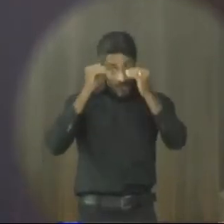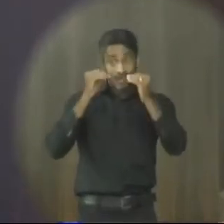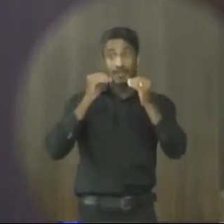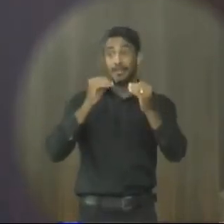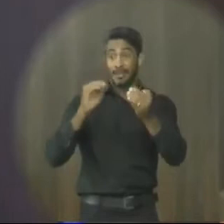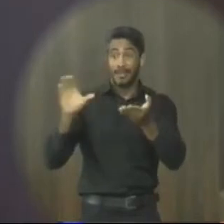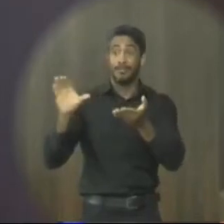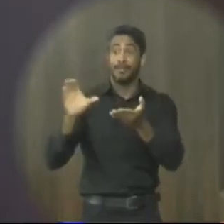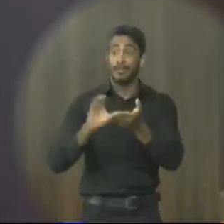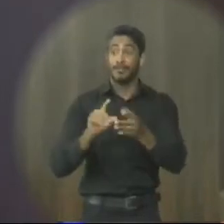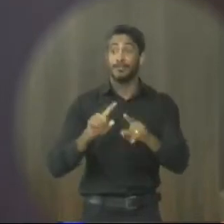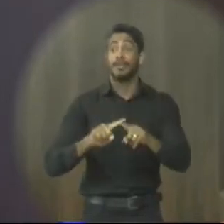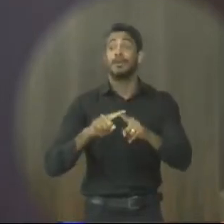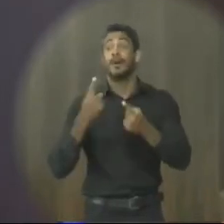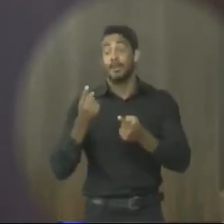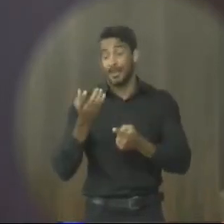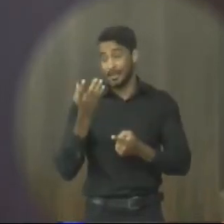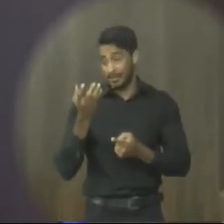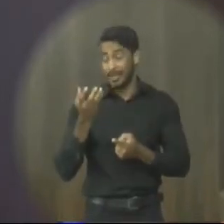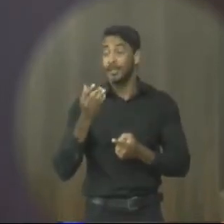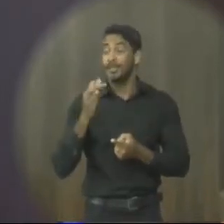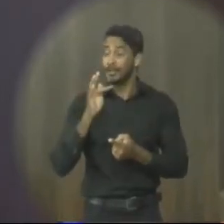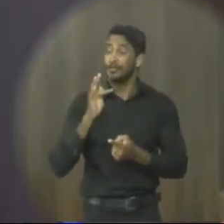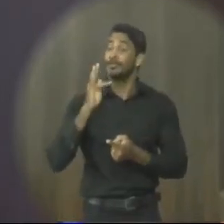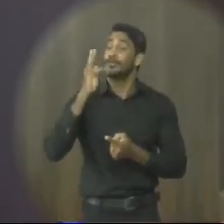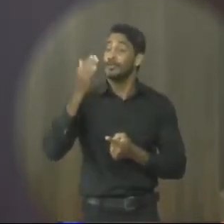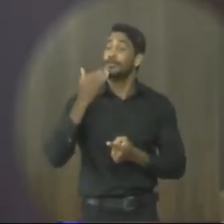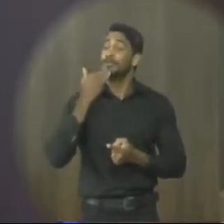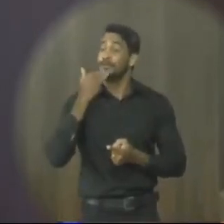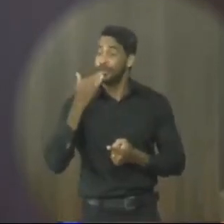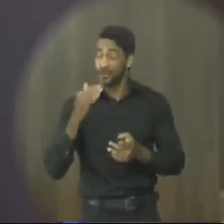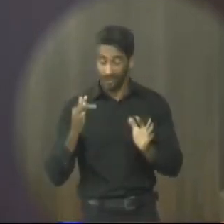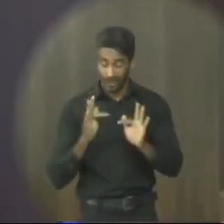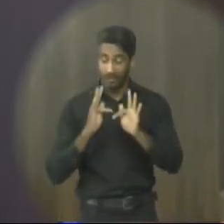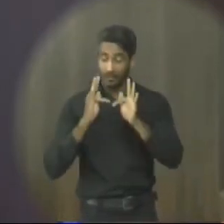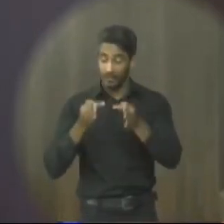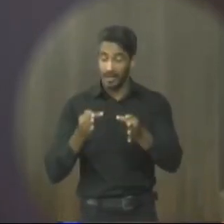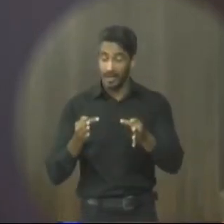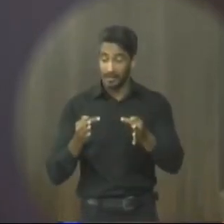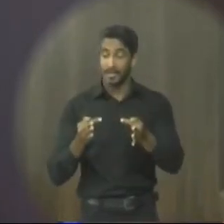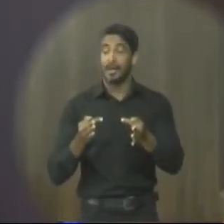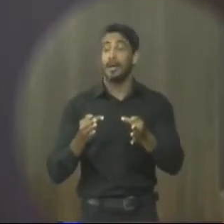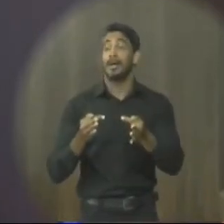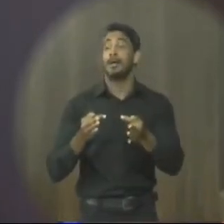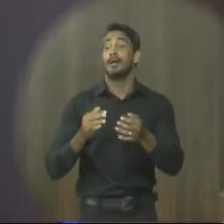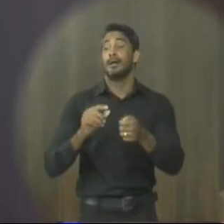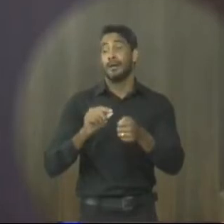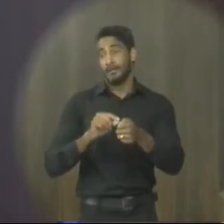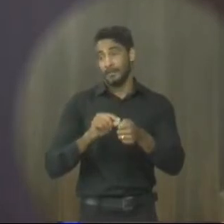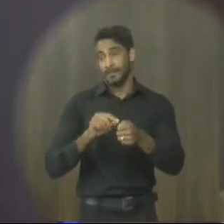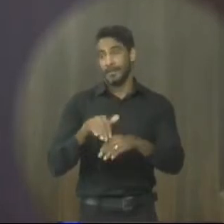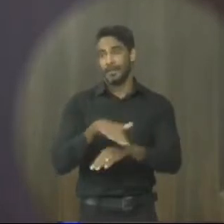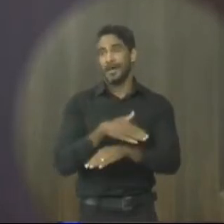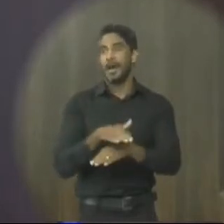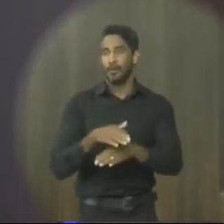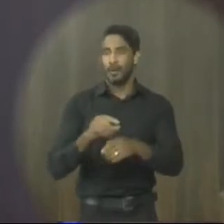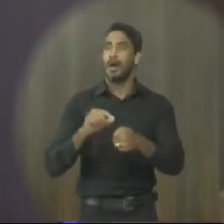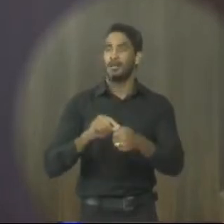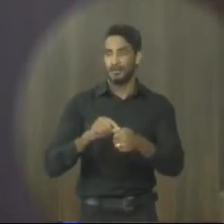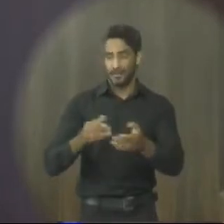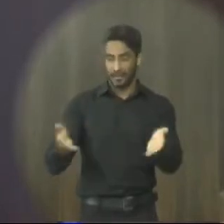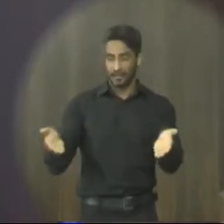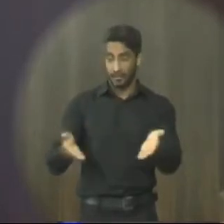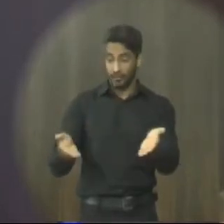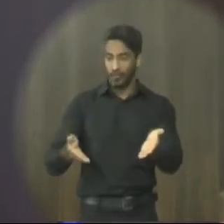mas queríamos posteriormente licitar e concluir a rua. E é o que está sendo realizado hoje. A rua ela está